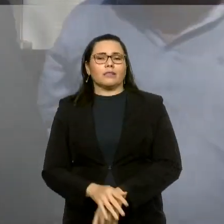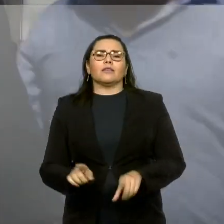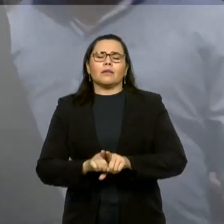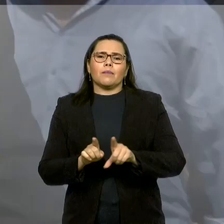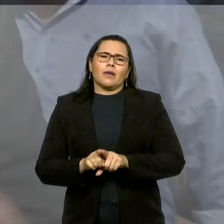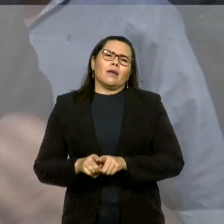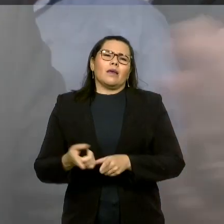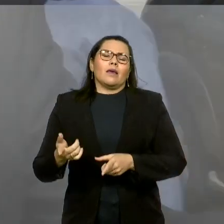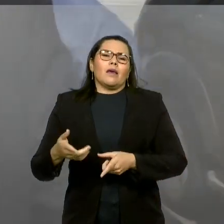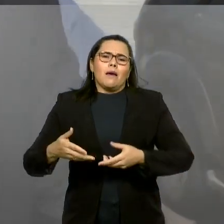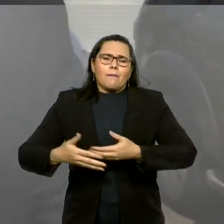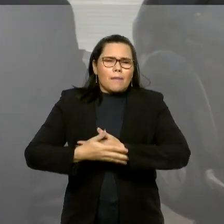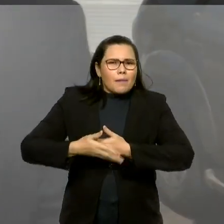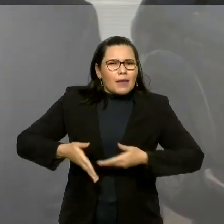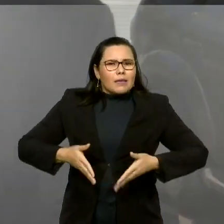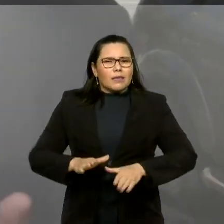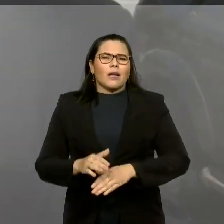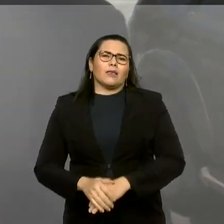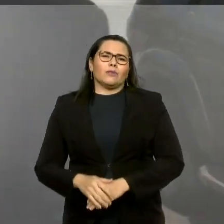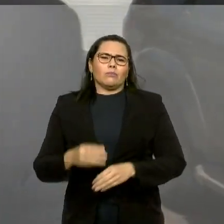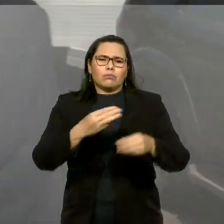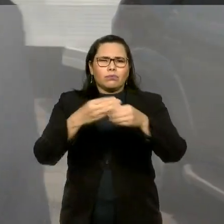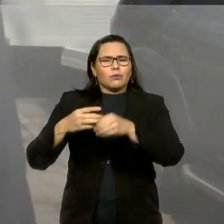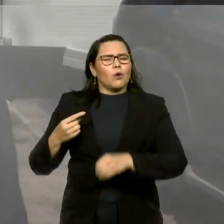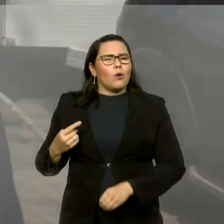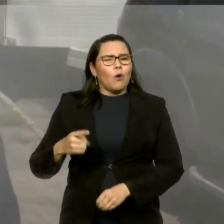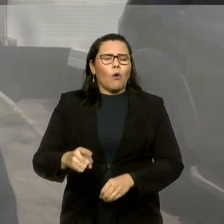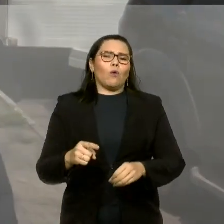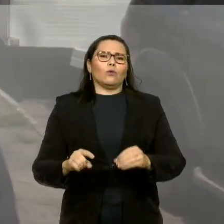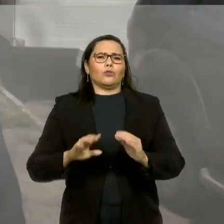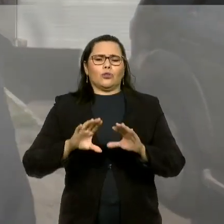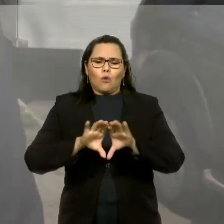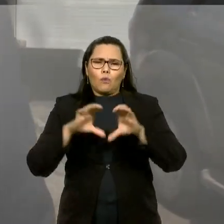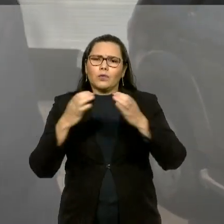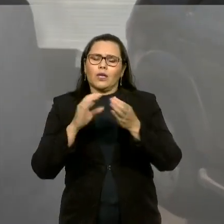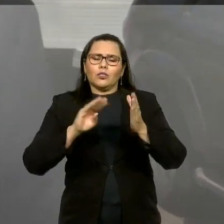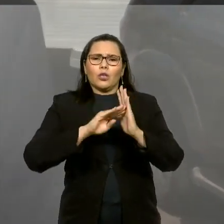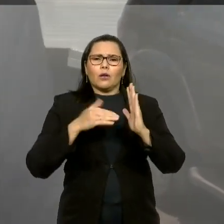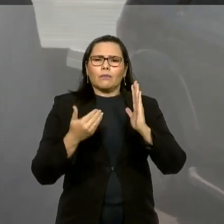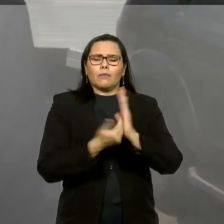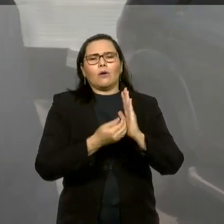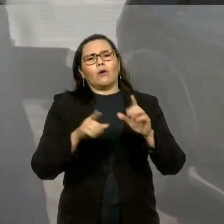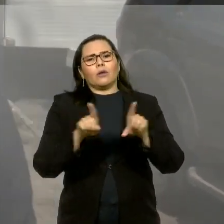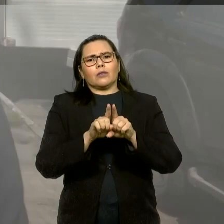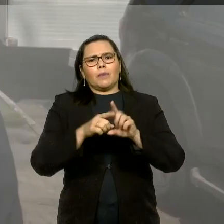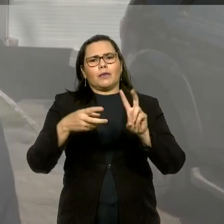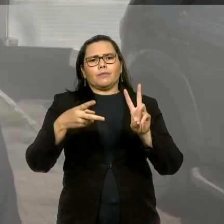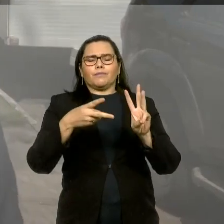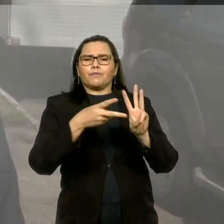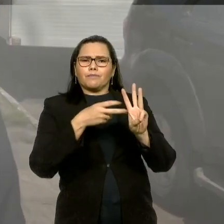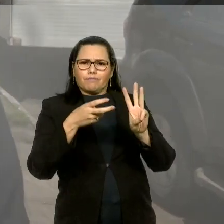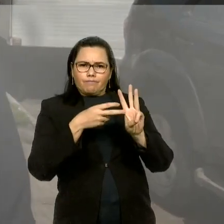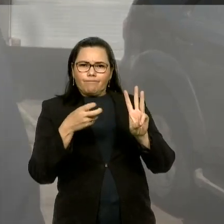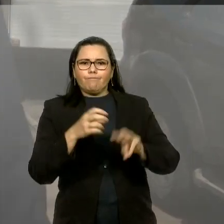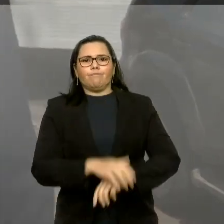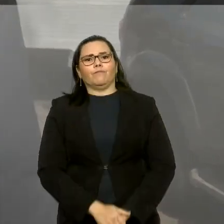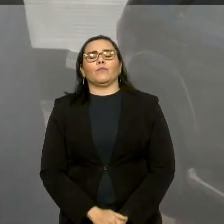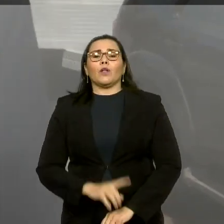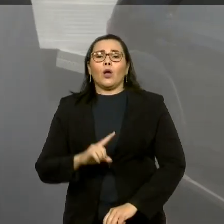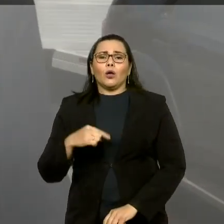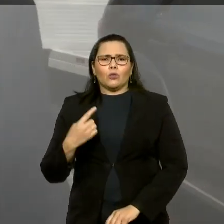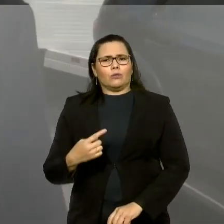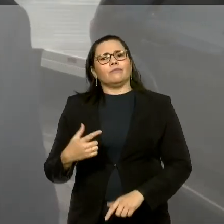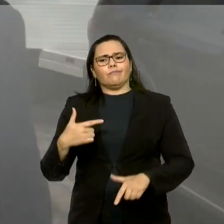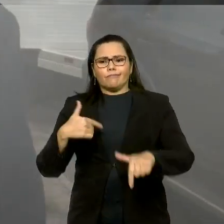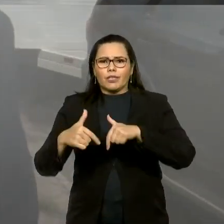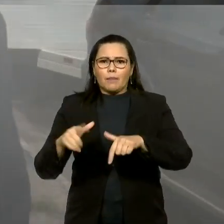eh nos quilombos afastados nas aldeias indígenas nas ilhas distantes que ainda nas comp Parteira que é uma realidade do Maranhão a gente tem que fazer o